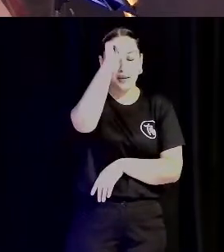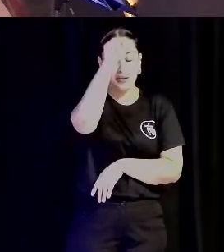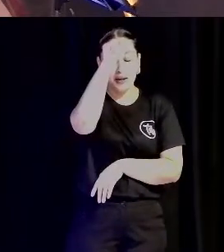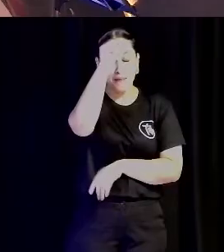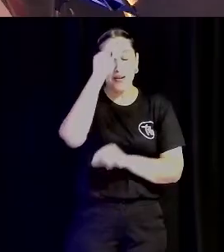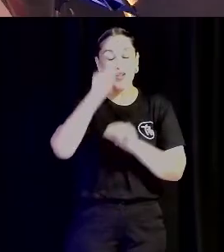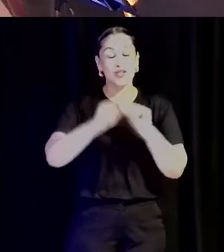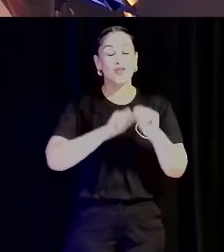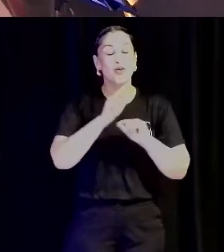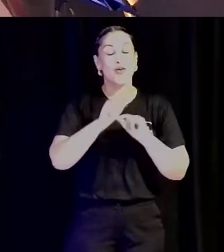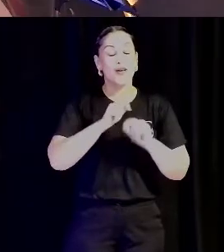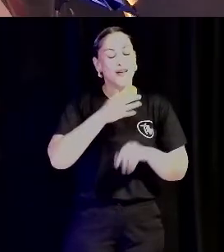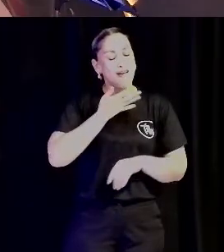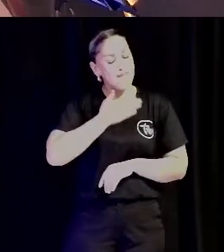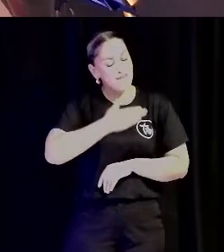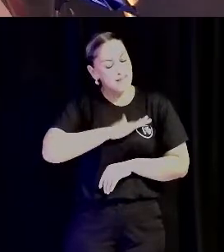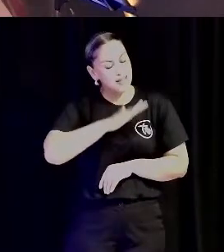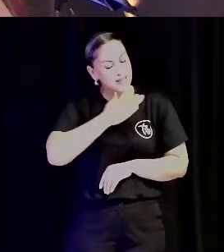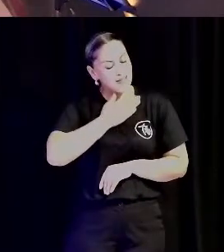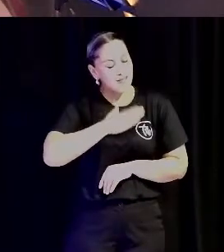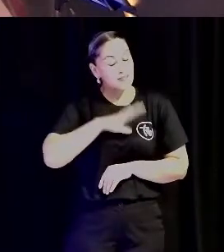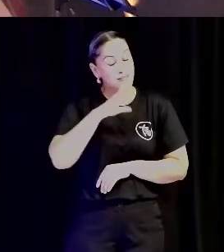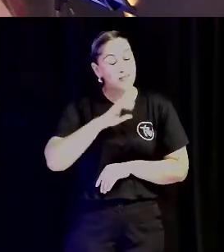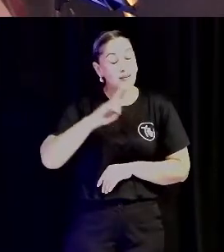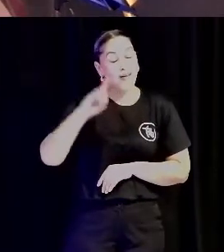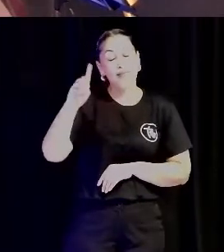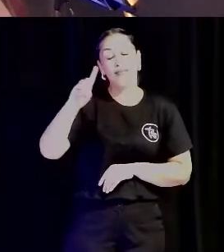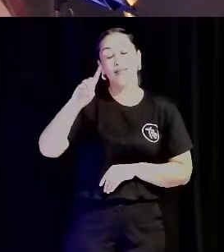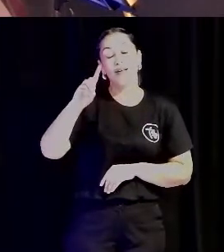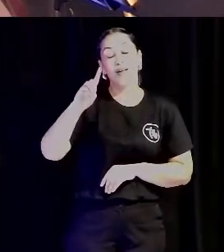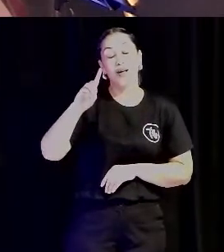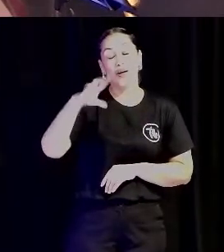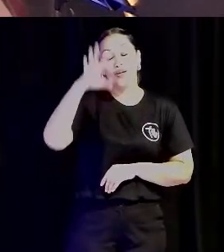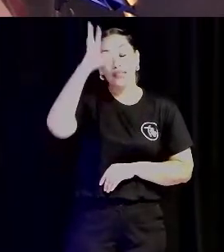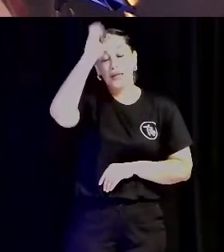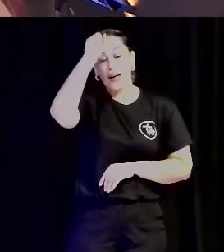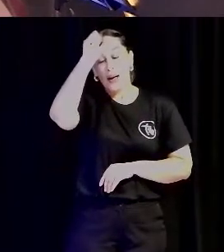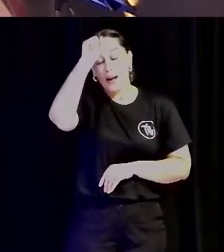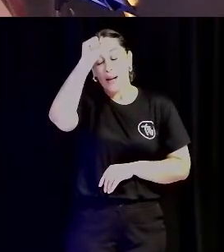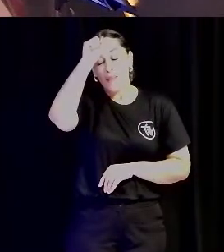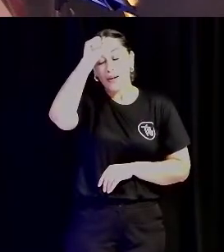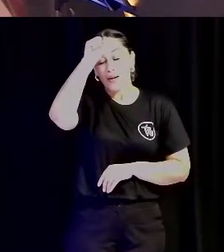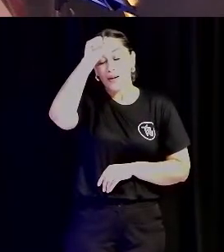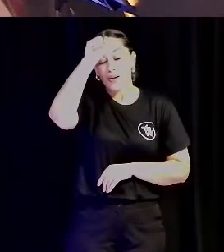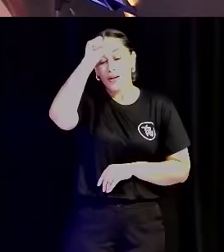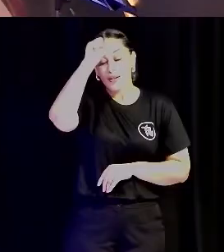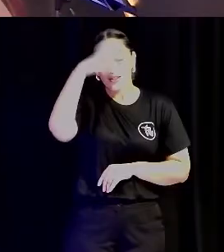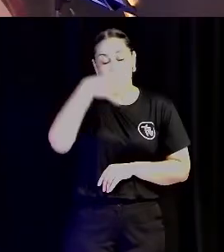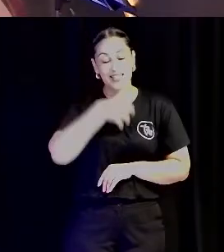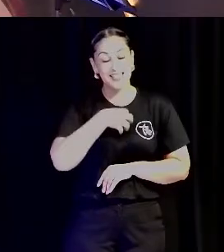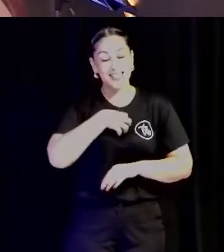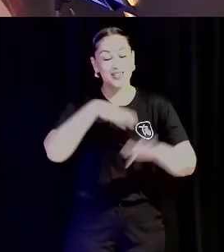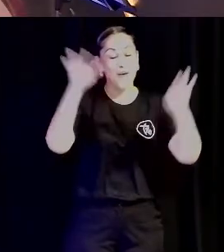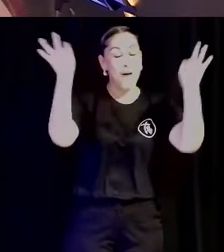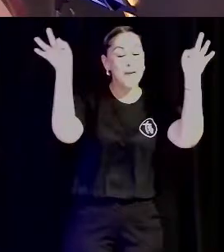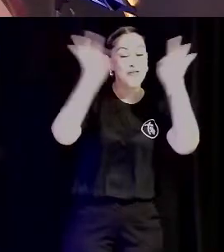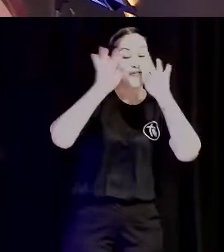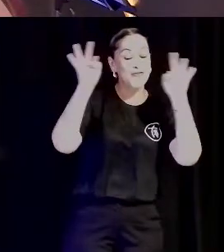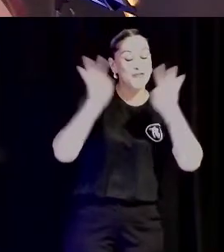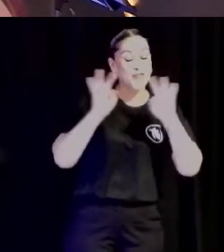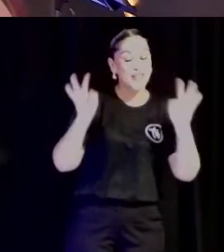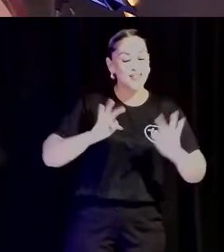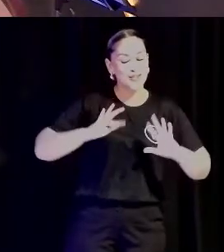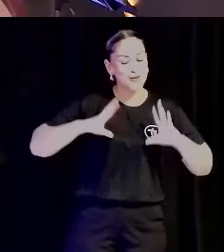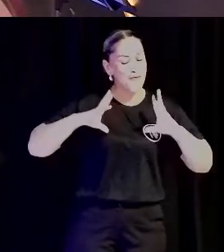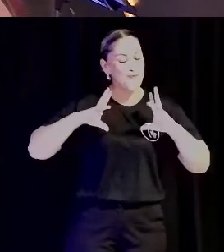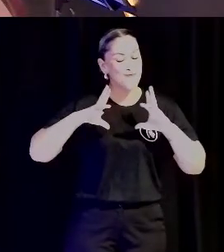descansar em Deus. O discípulo de Jesus aprende a estar contente em toda